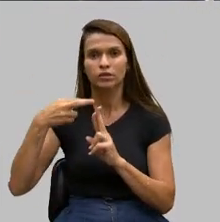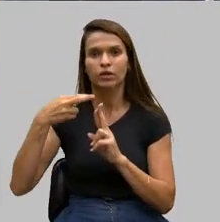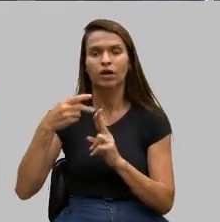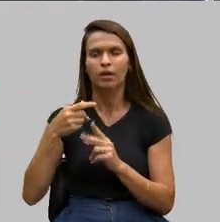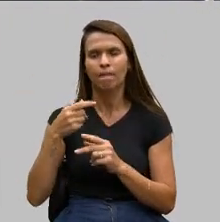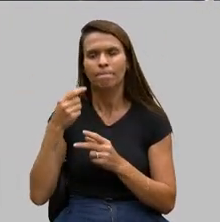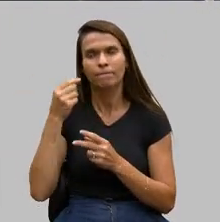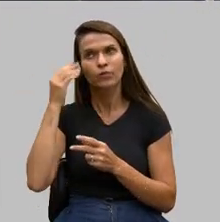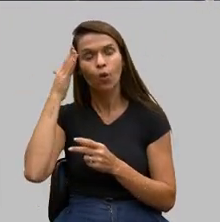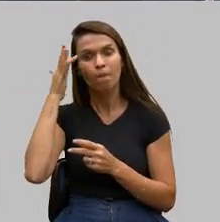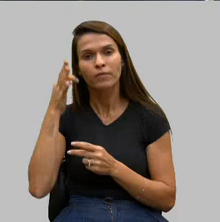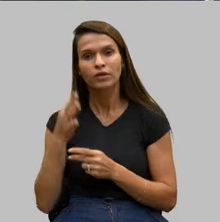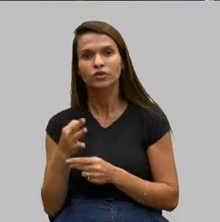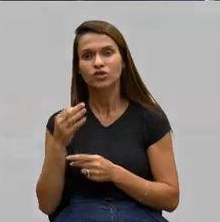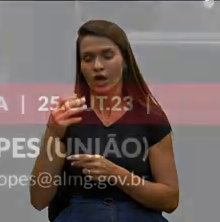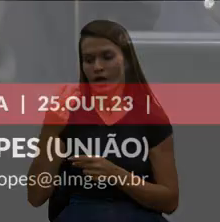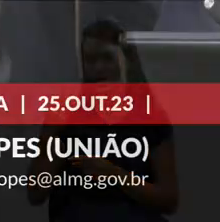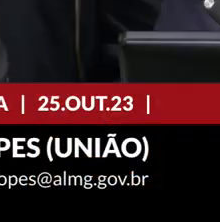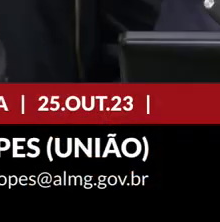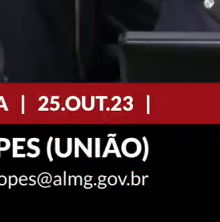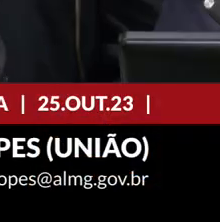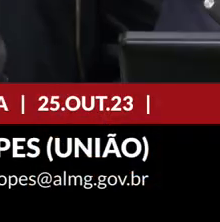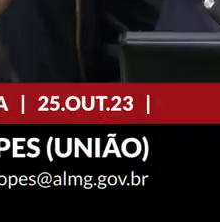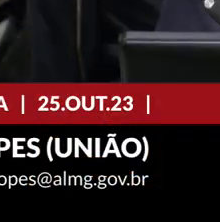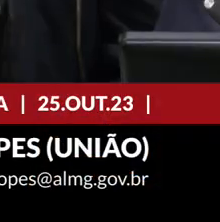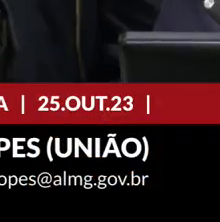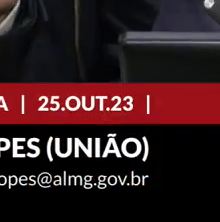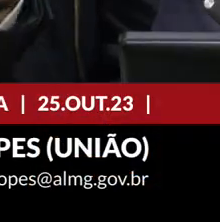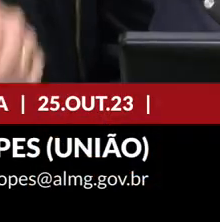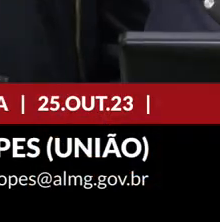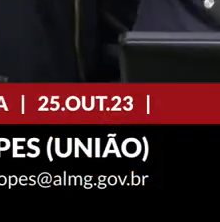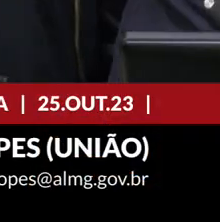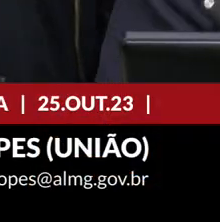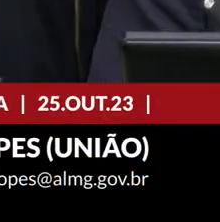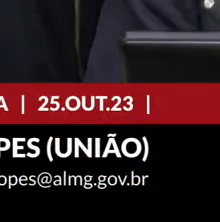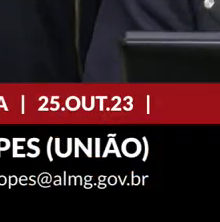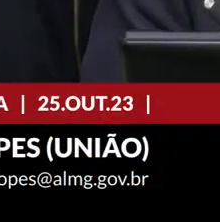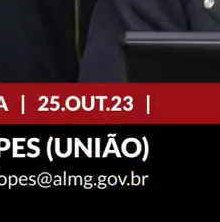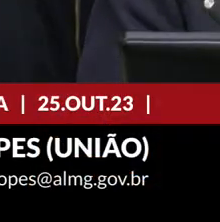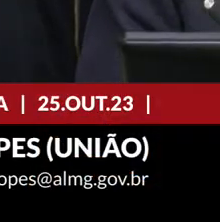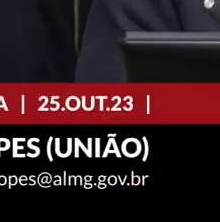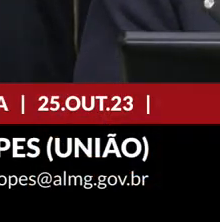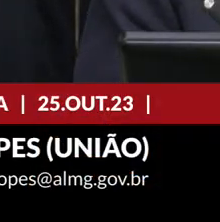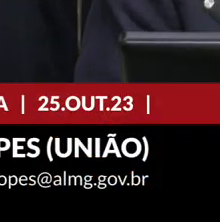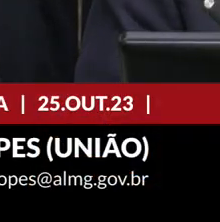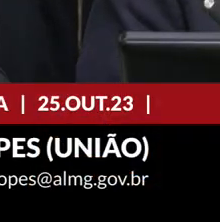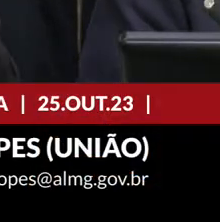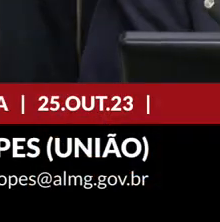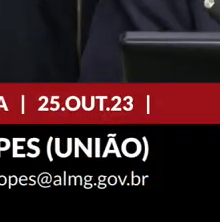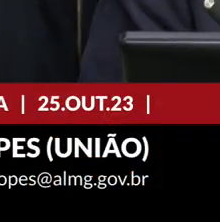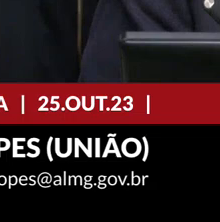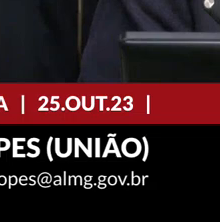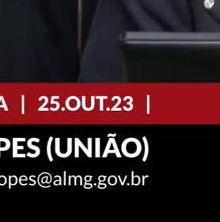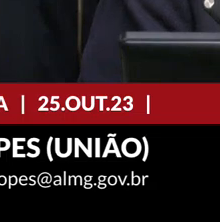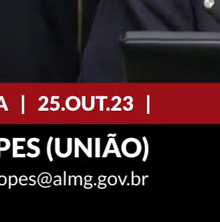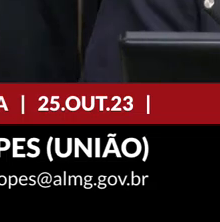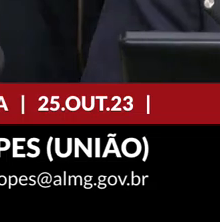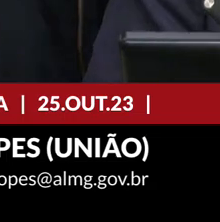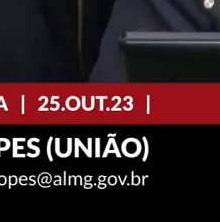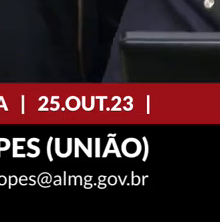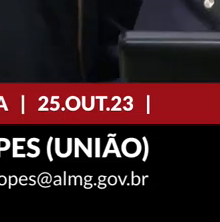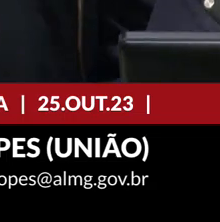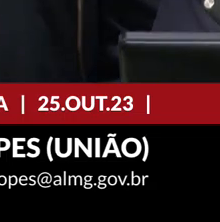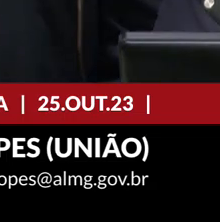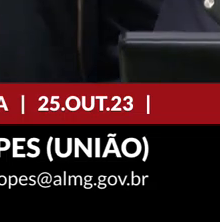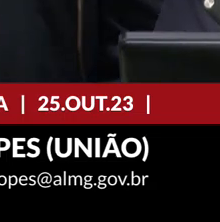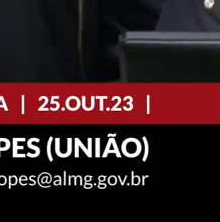30% colocar no bolso do Idoso e aí A família vem visitar no domingo e leva o dinheiro embora e o idoso fica sem o